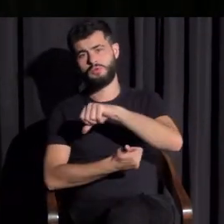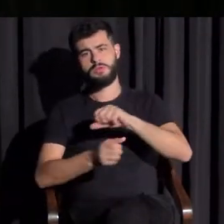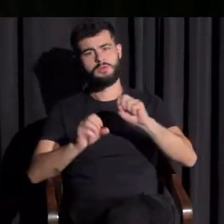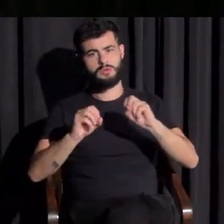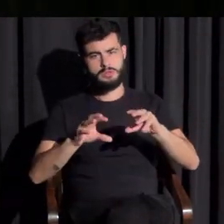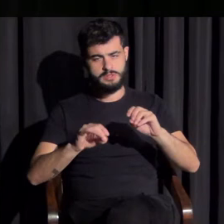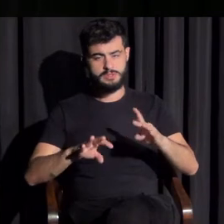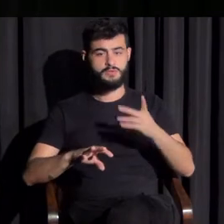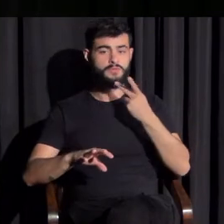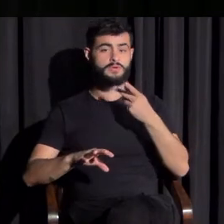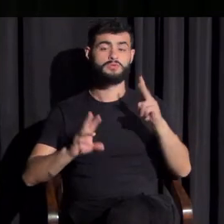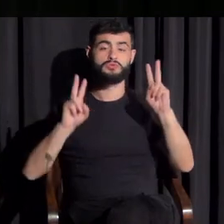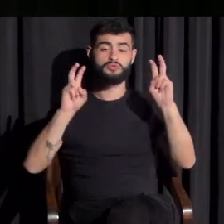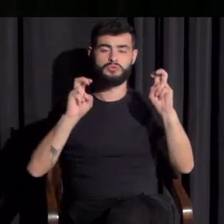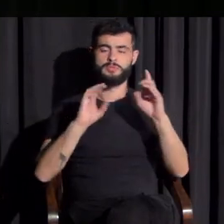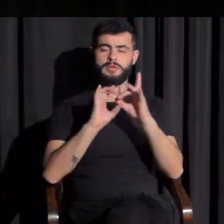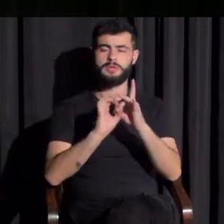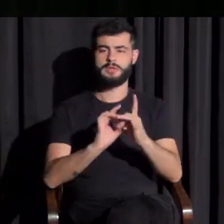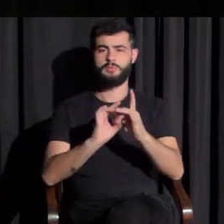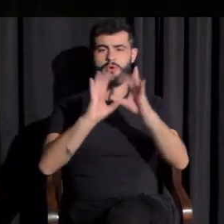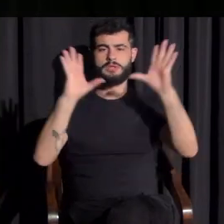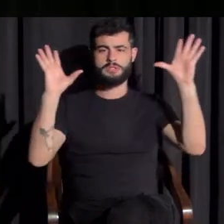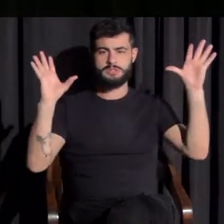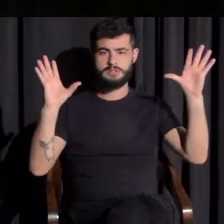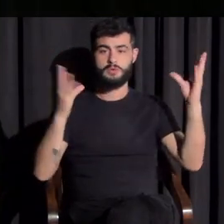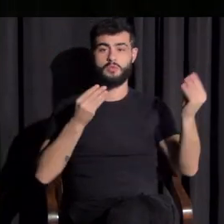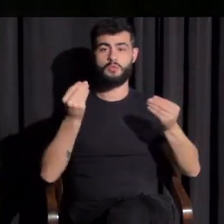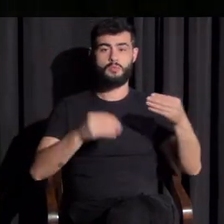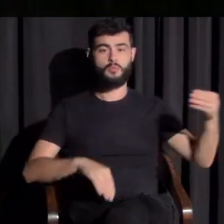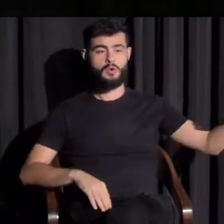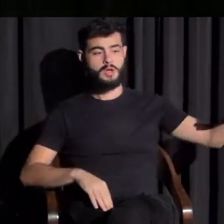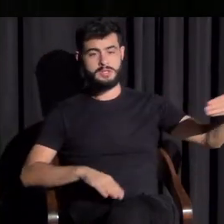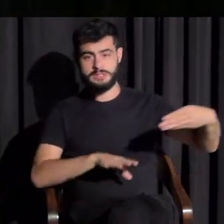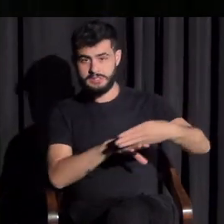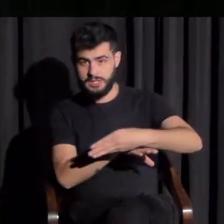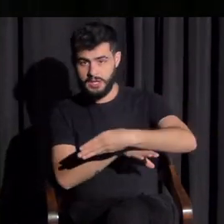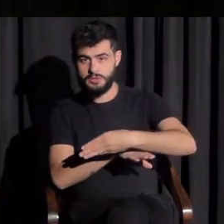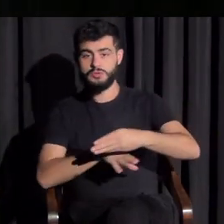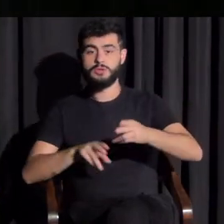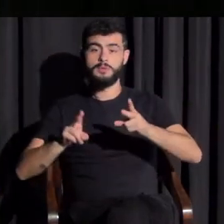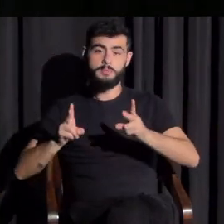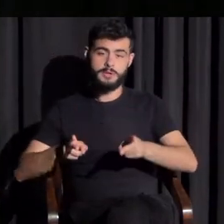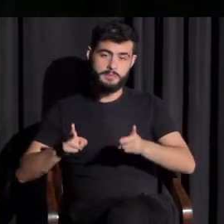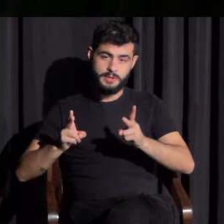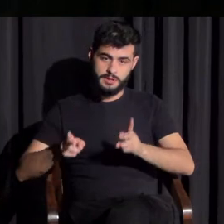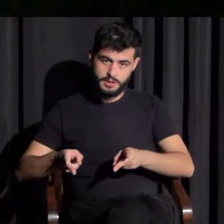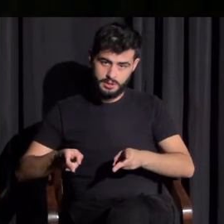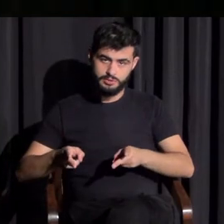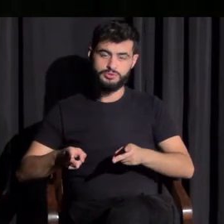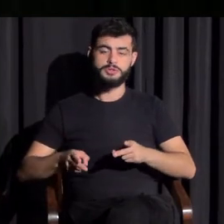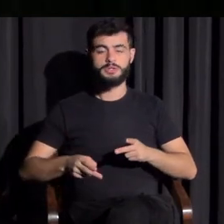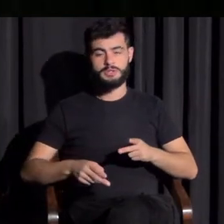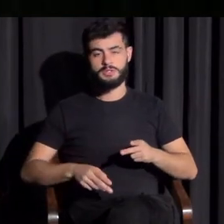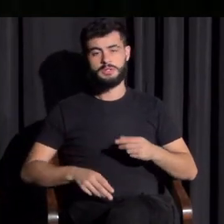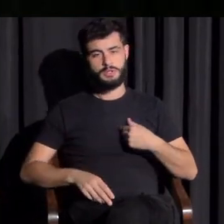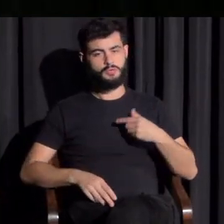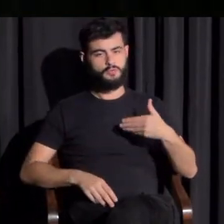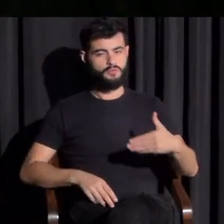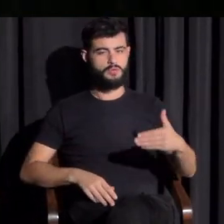as questões de acesso e permanência, que eu vou procurar destacar um pouco